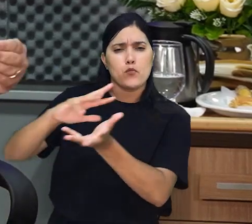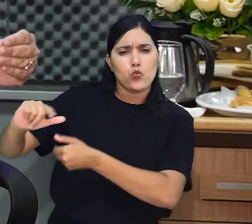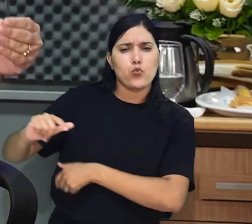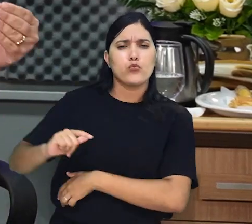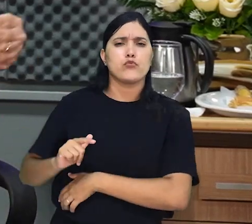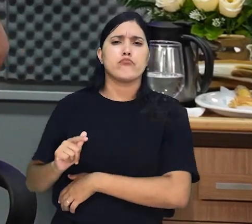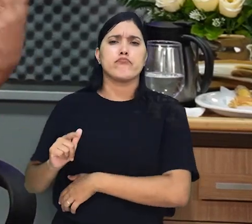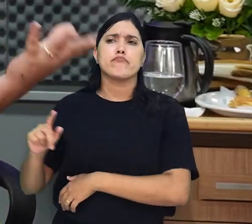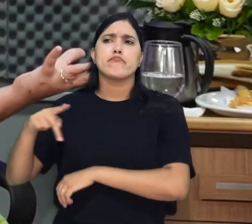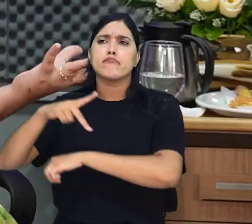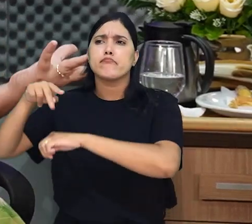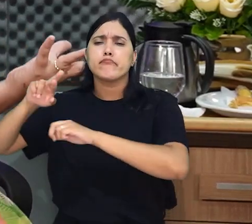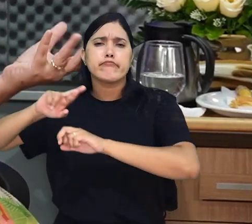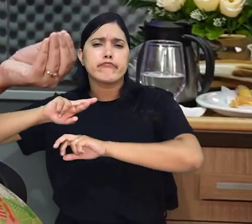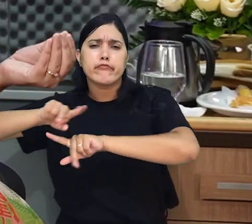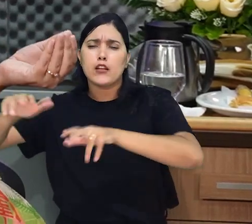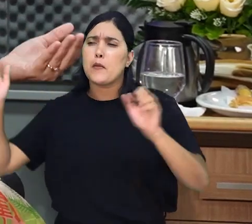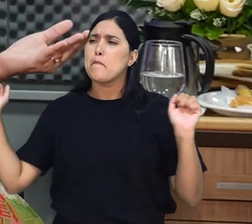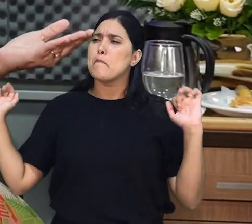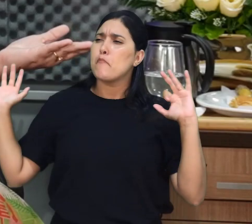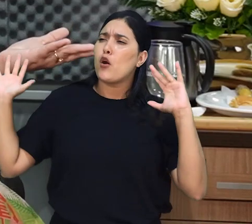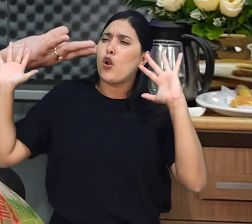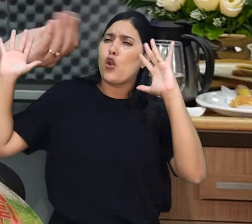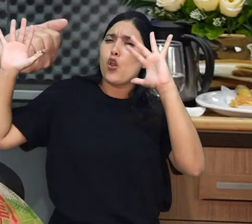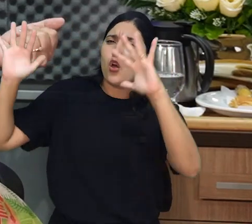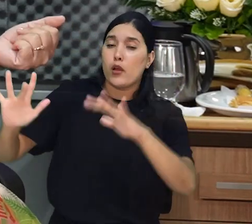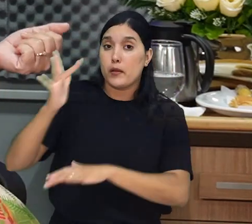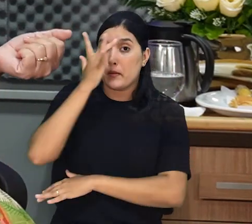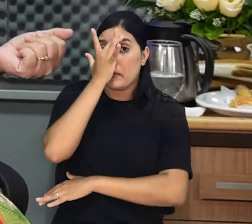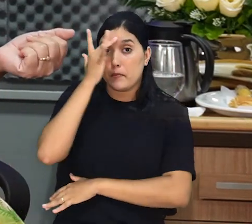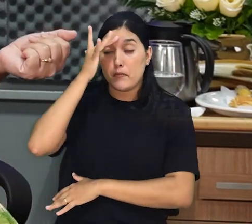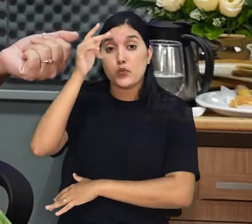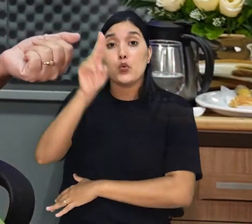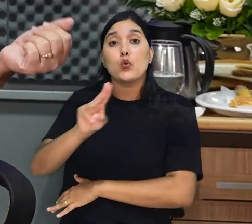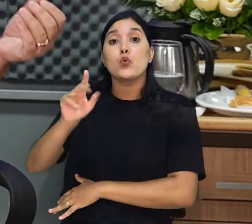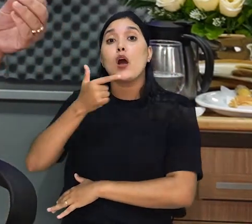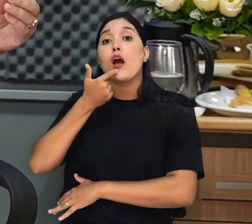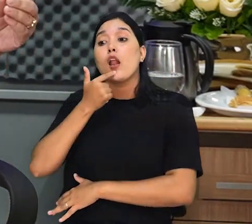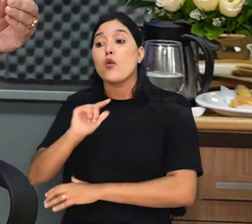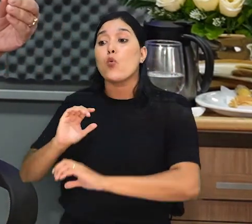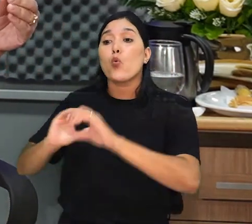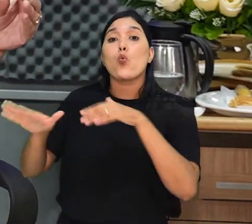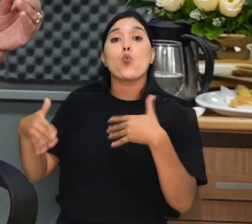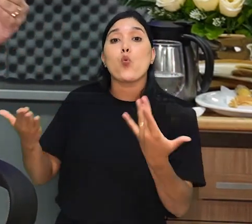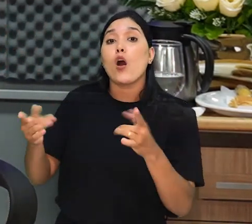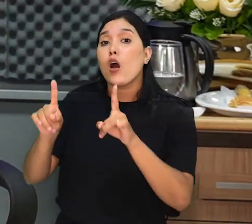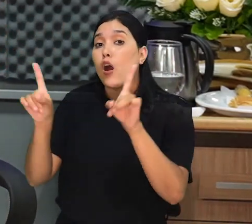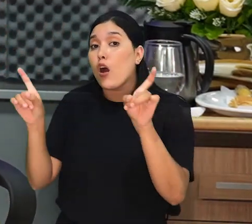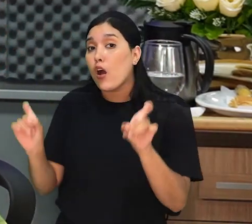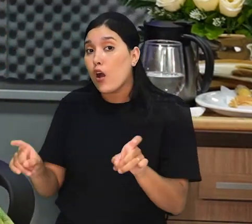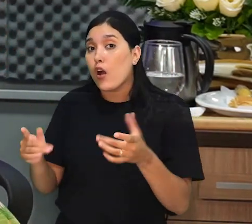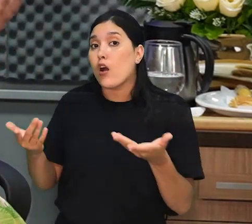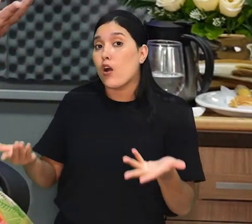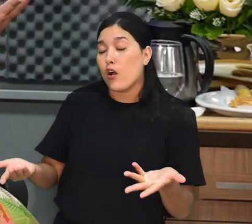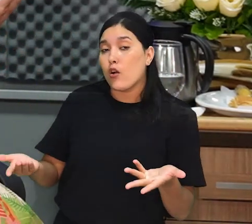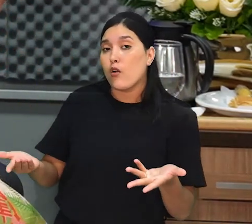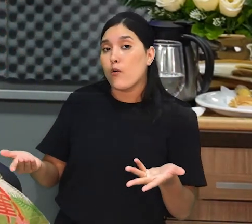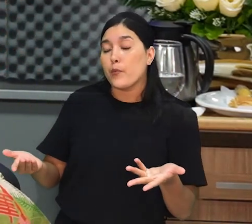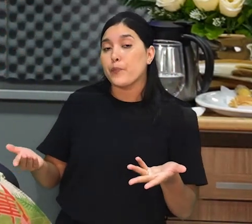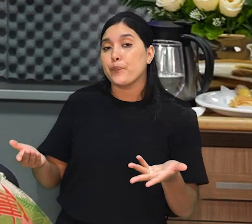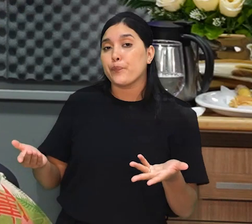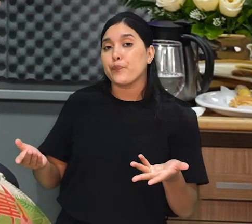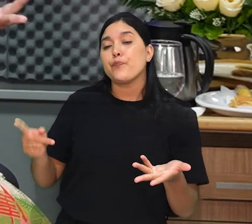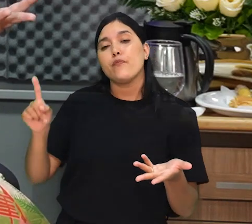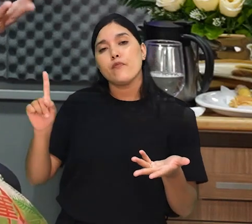quando tem Copa do Mundo, né, que é em outros países, o que acontece? As pessoas ali, a língua oficial, né,